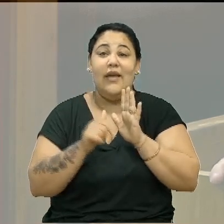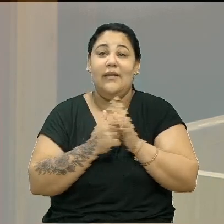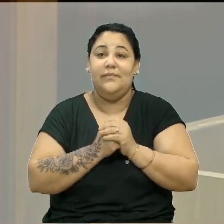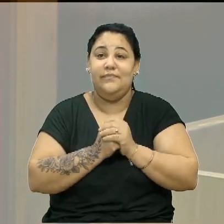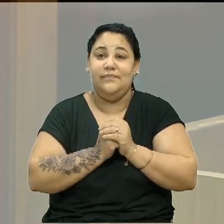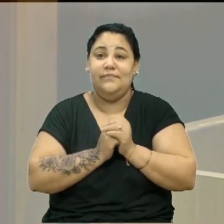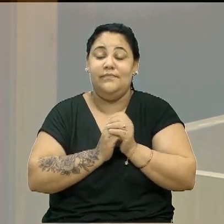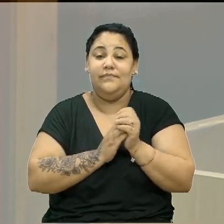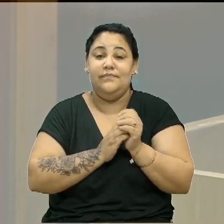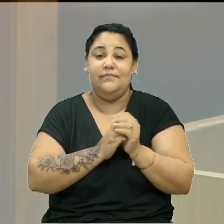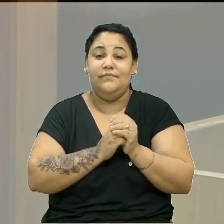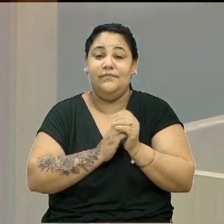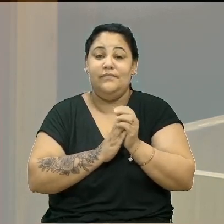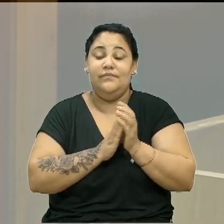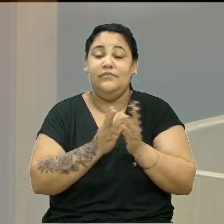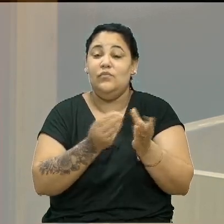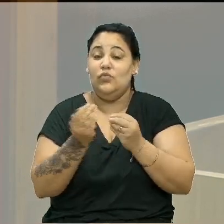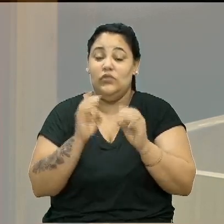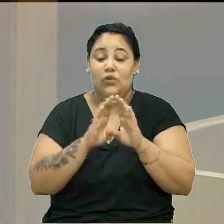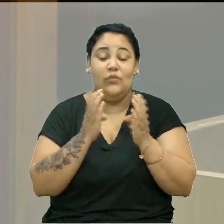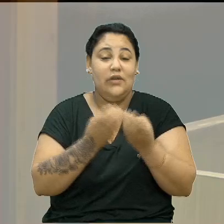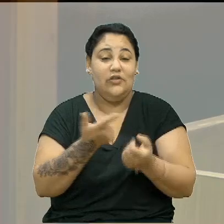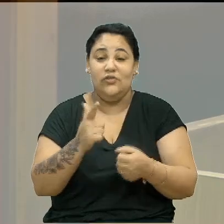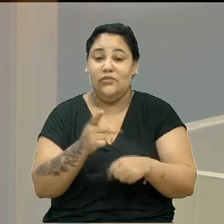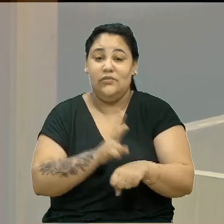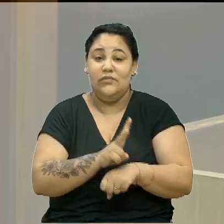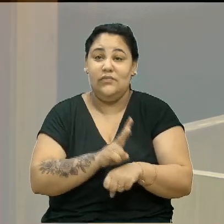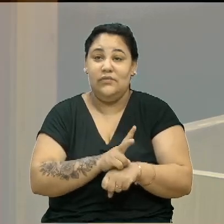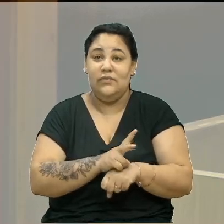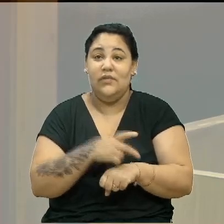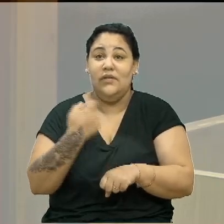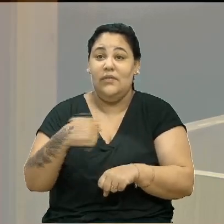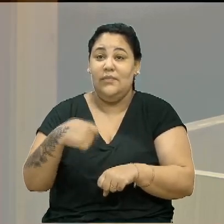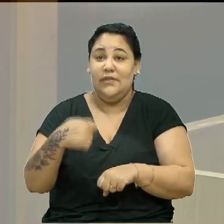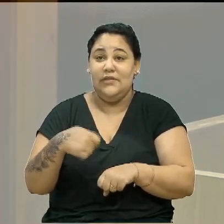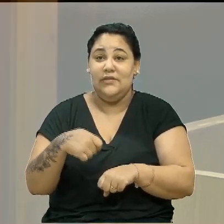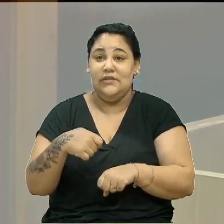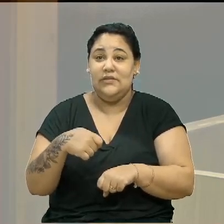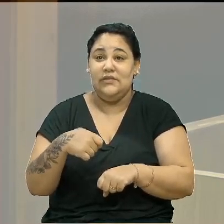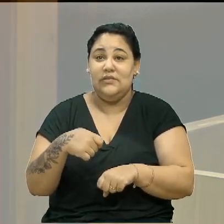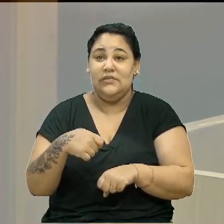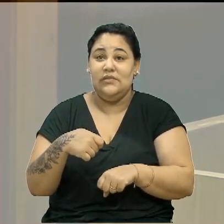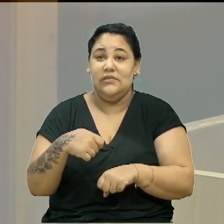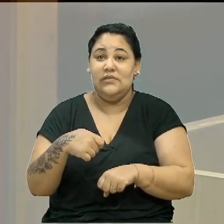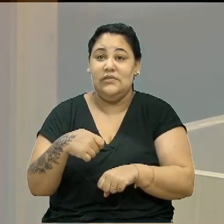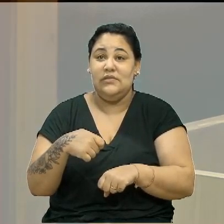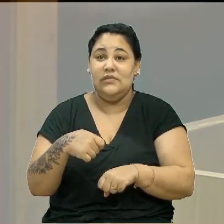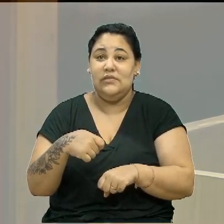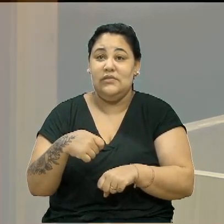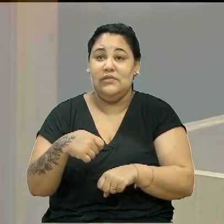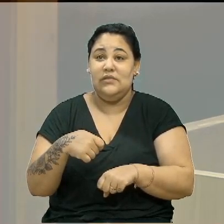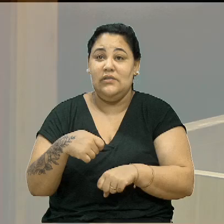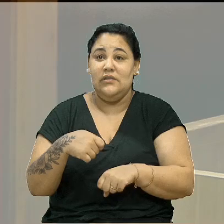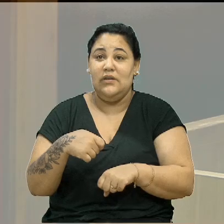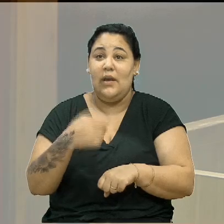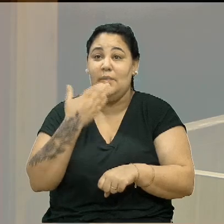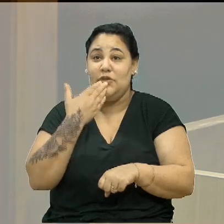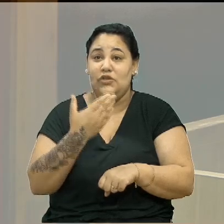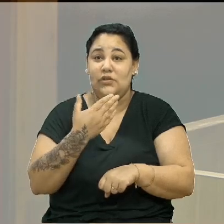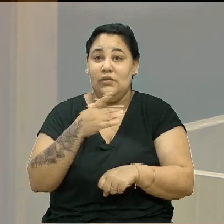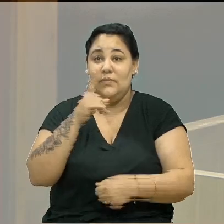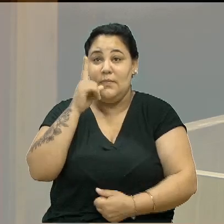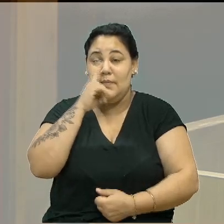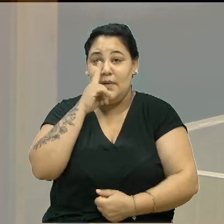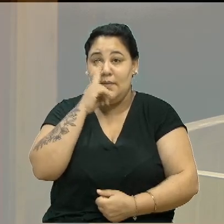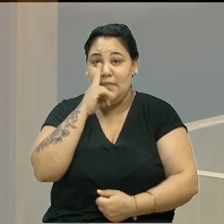de muitas comunidades, por não ter vaga de educação infantil, ter que recorrer ao que nós chamamos de mãe crecheira, em que o poder público